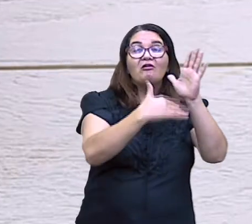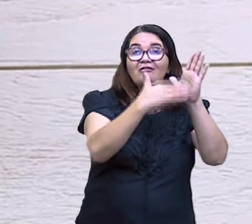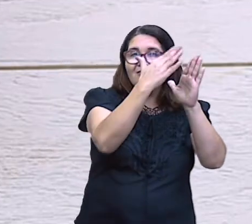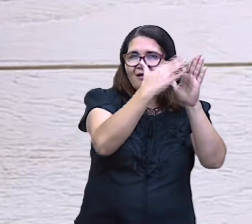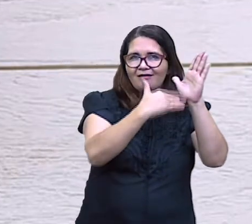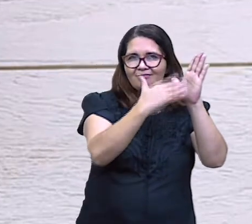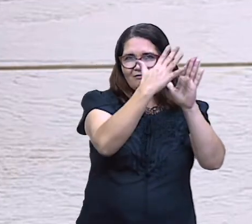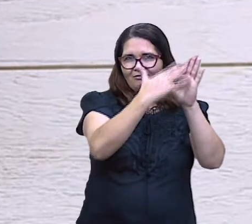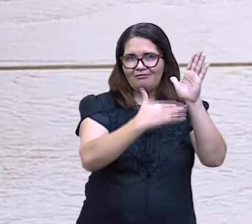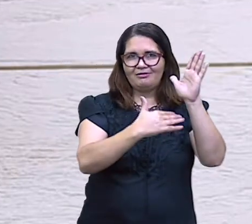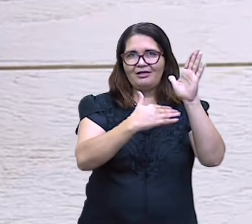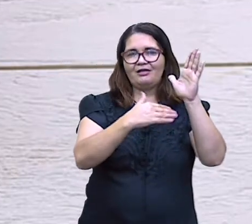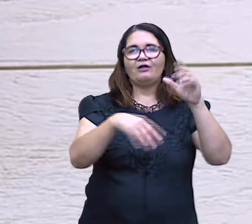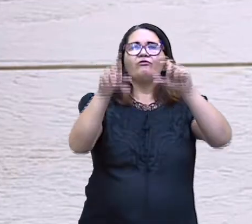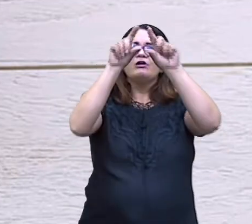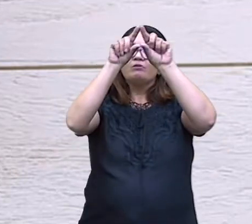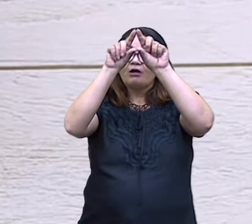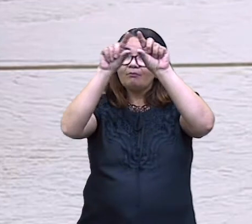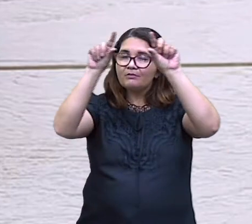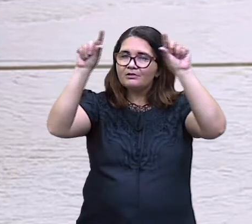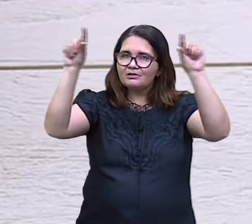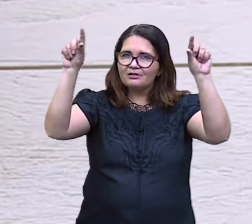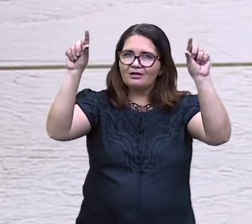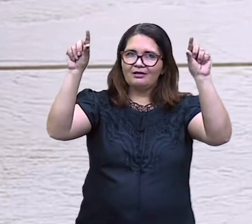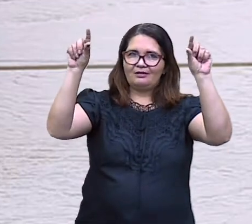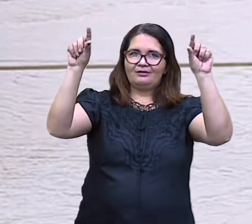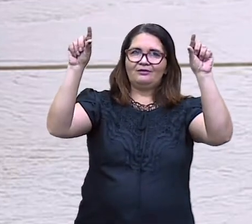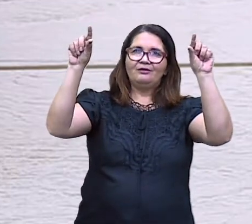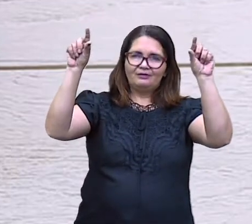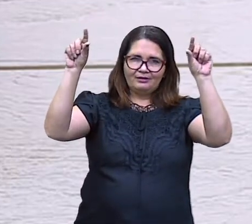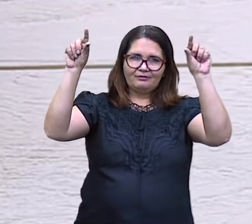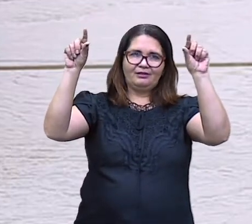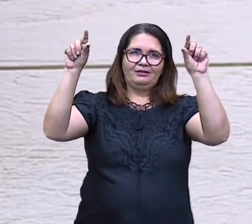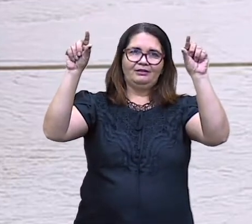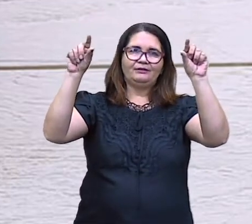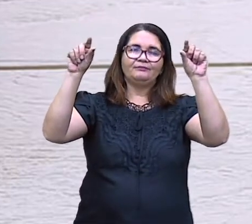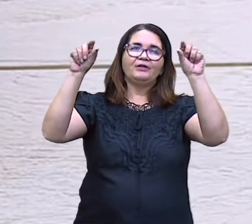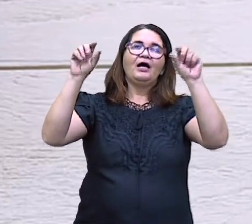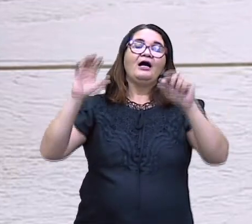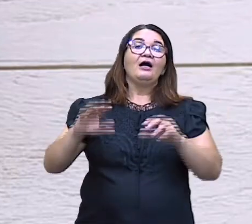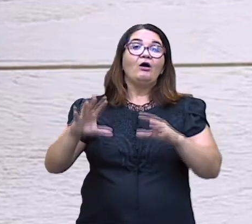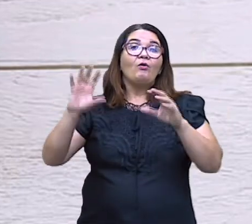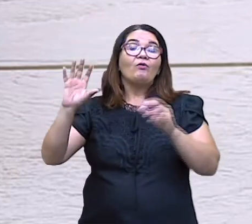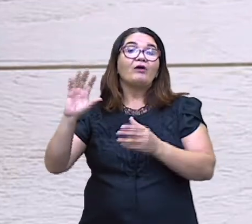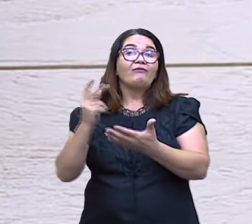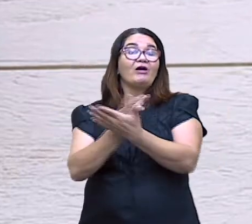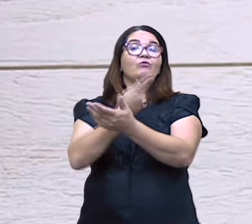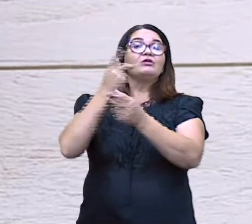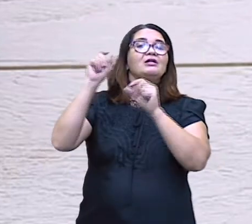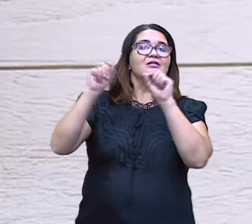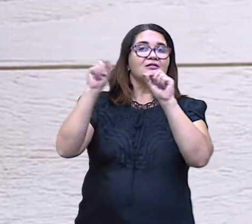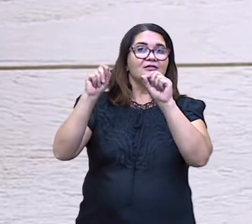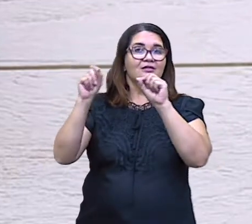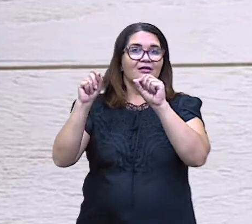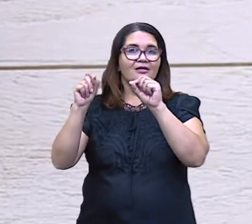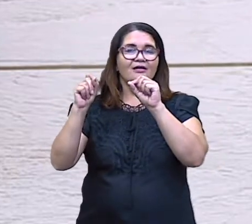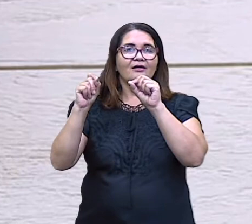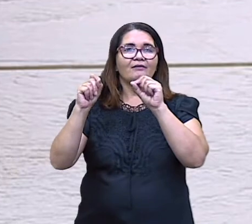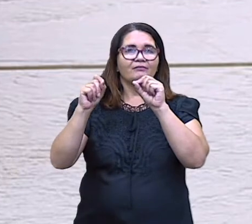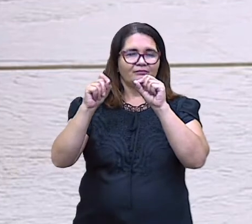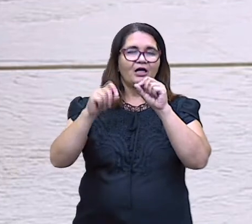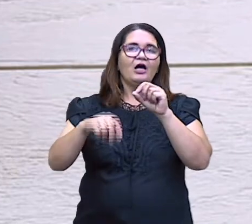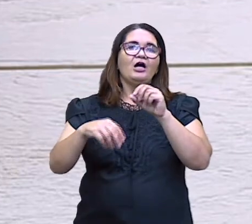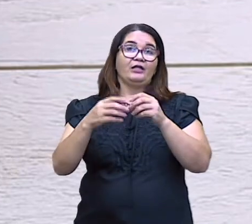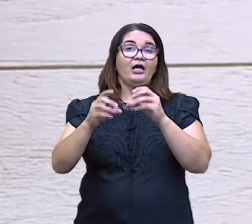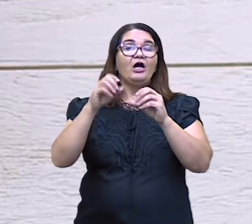pessoal? Cabeçalho de cena, que é o quê? Introduz a cena, a ação, que é a descrição, né, do que ocorre